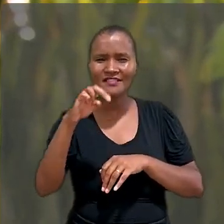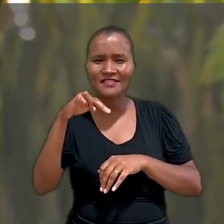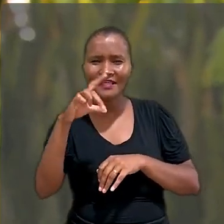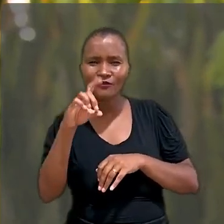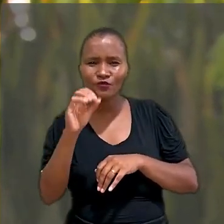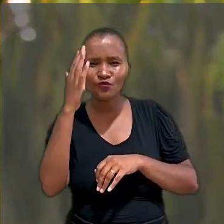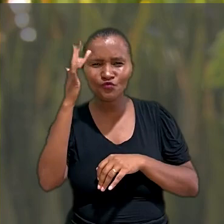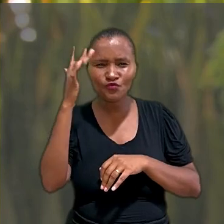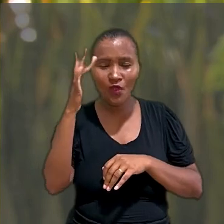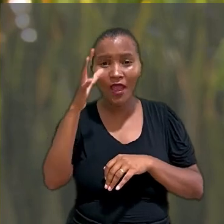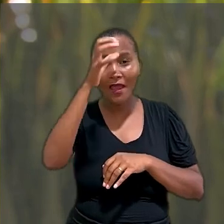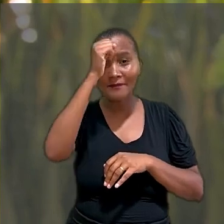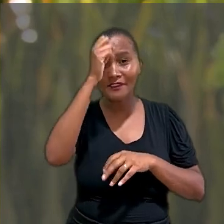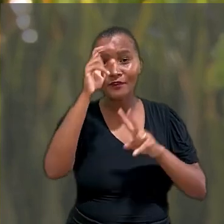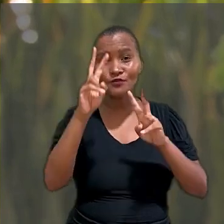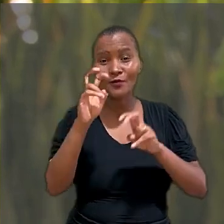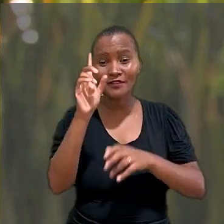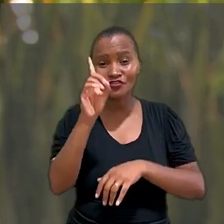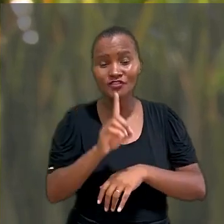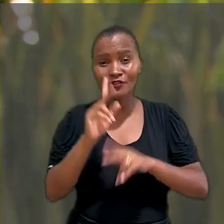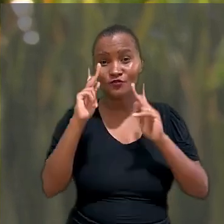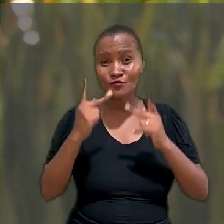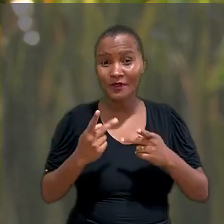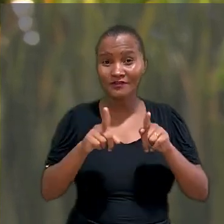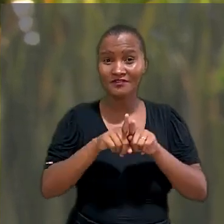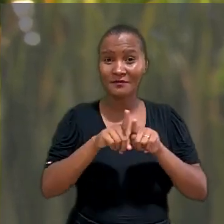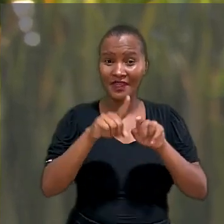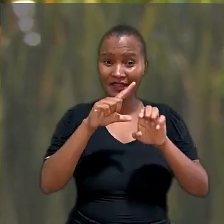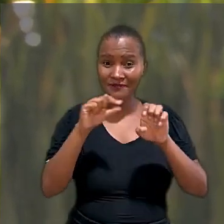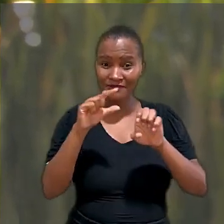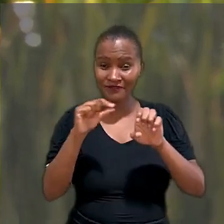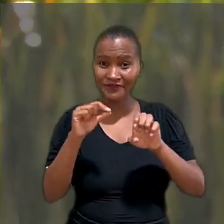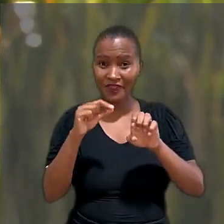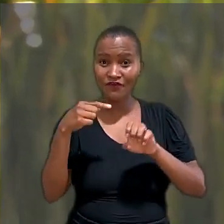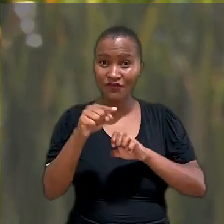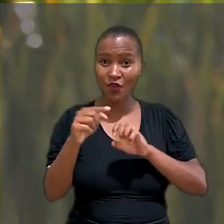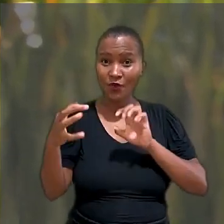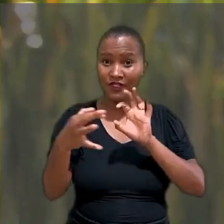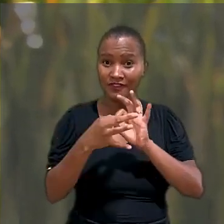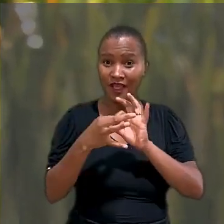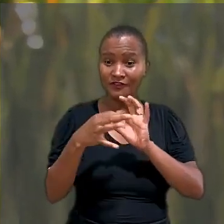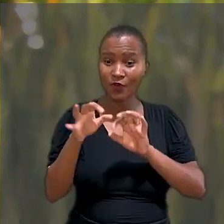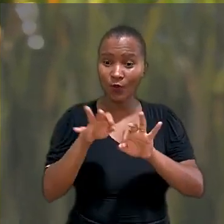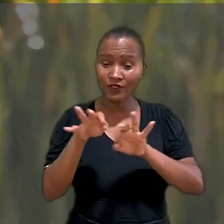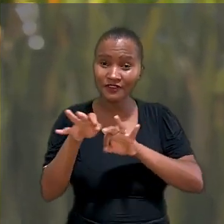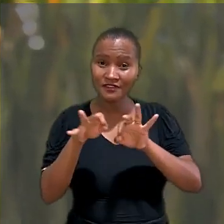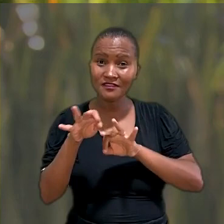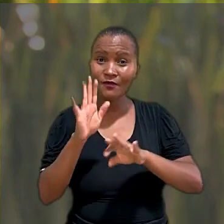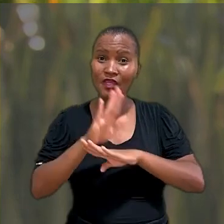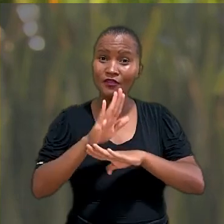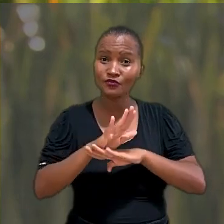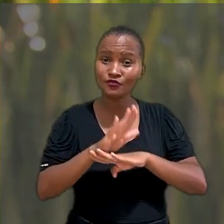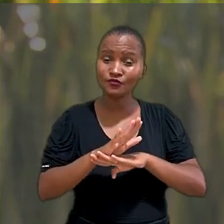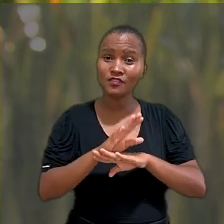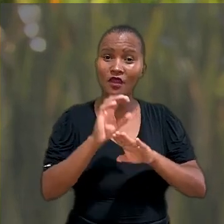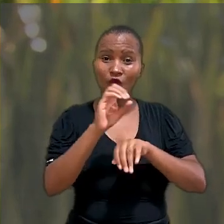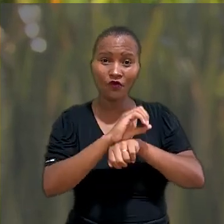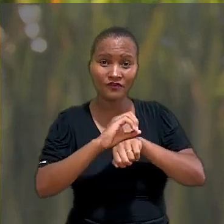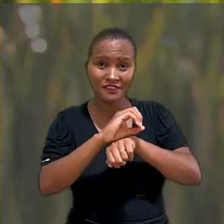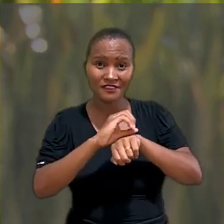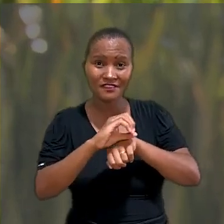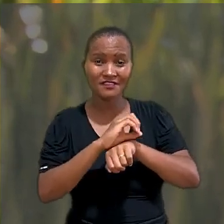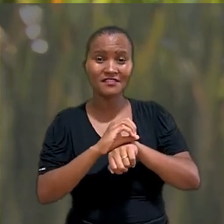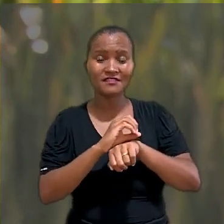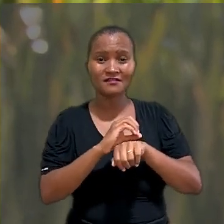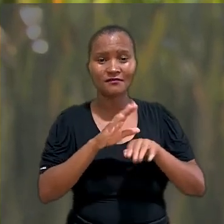aprendeu sobre direitos humanos e empreendedorismo e foi conectada a uma organização que assessora oficinas de costura,